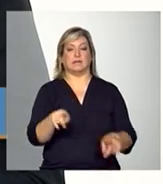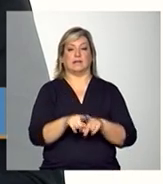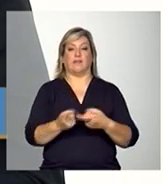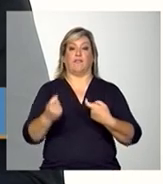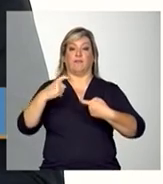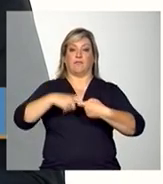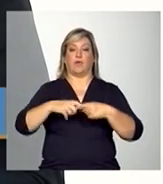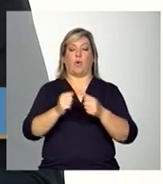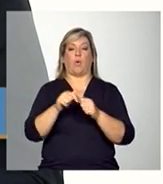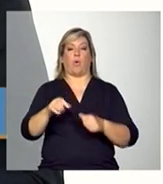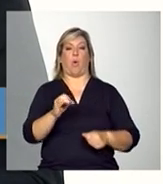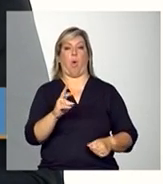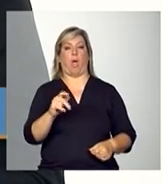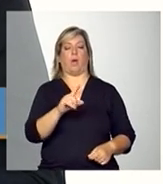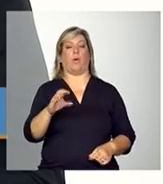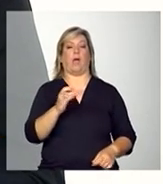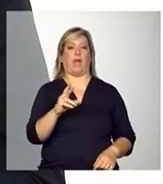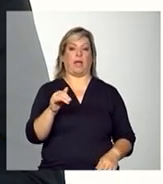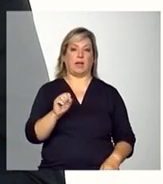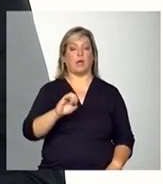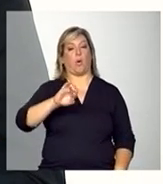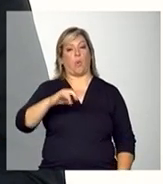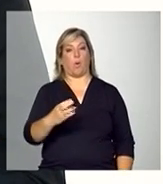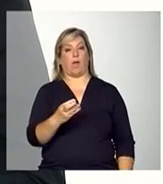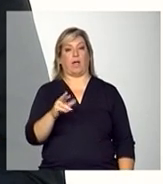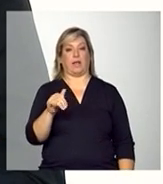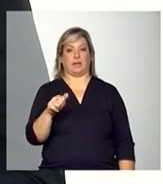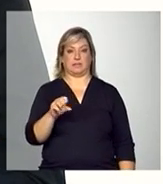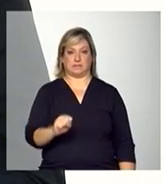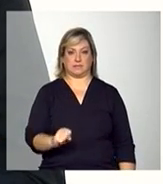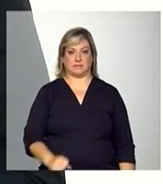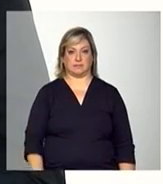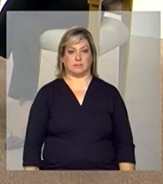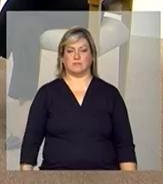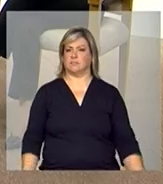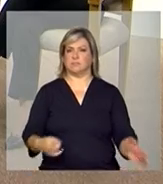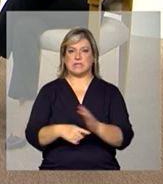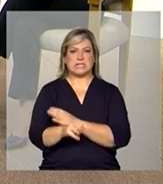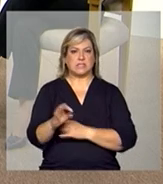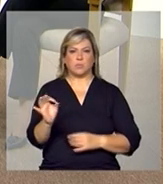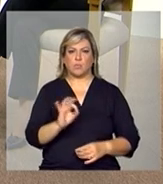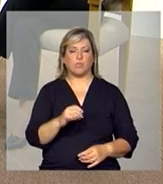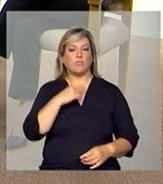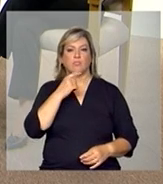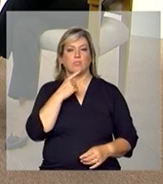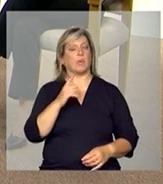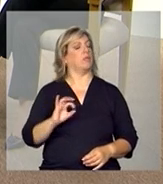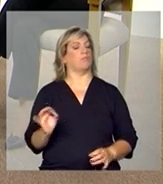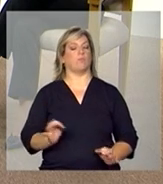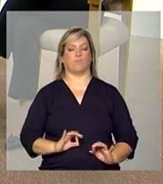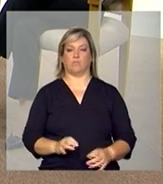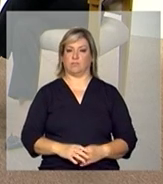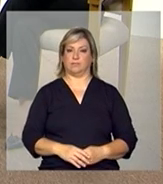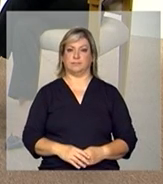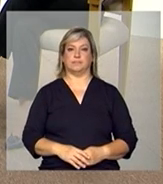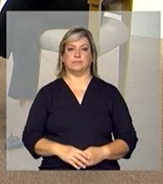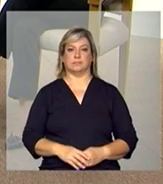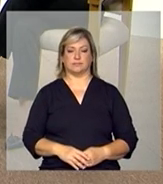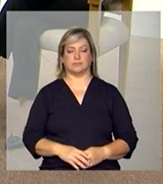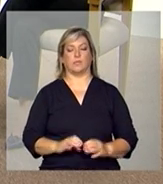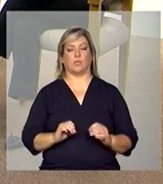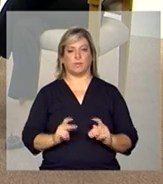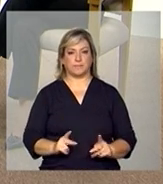ao órgão ao Cris ou ao creas se não tiver vinculado não não vai não perfeito